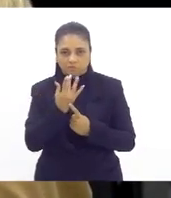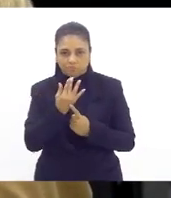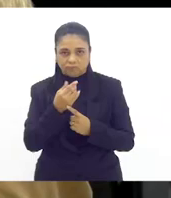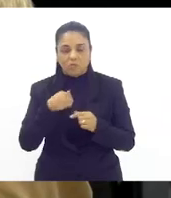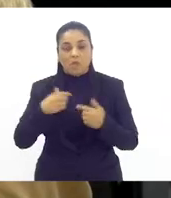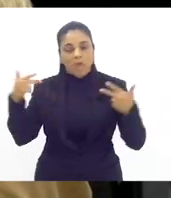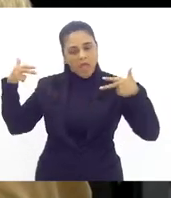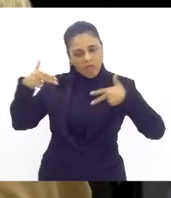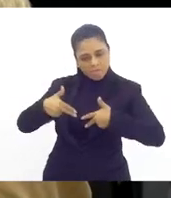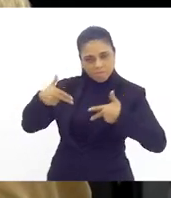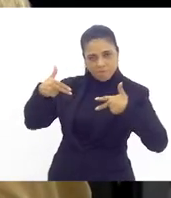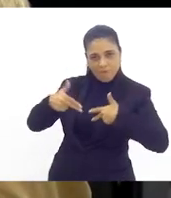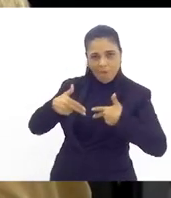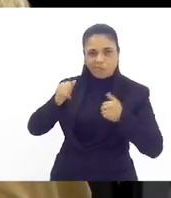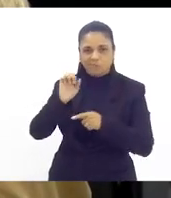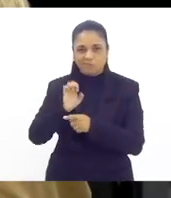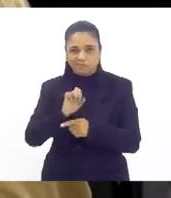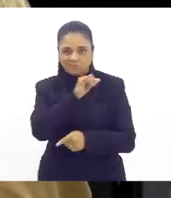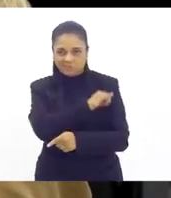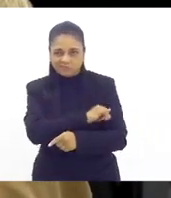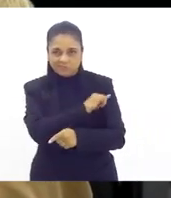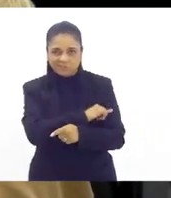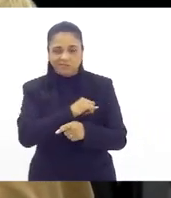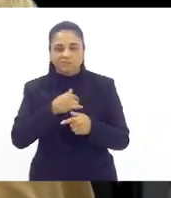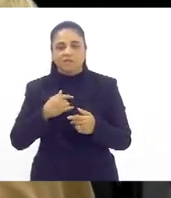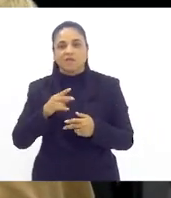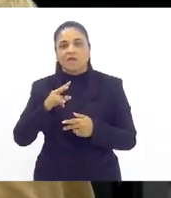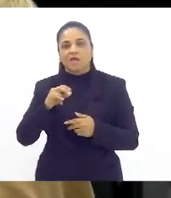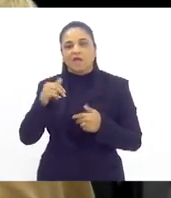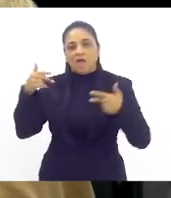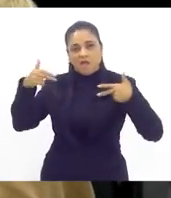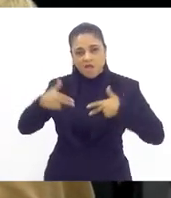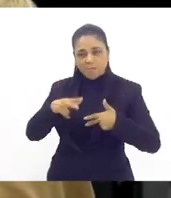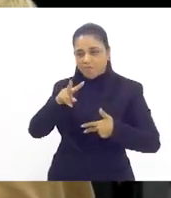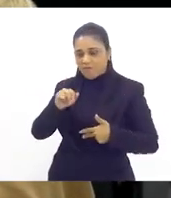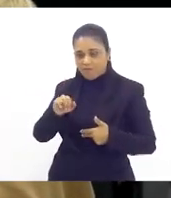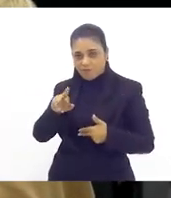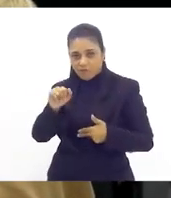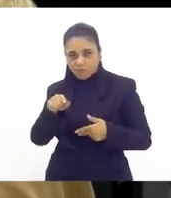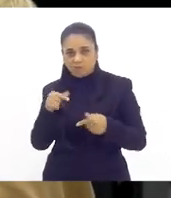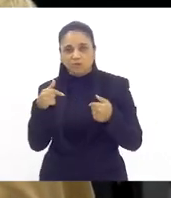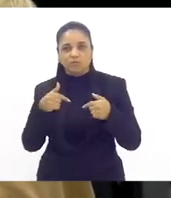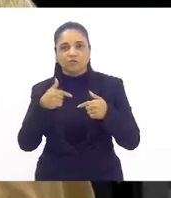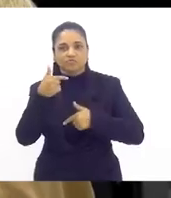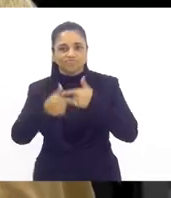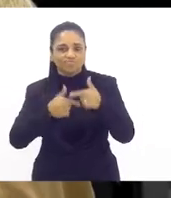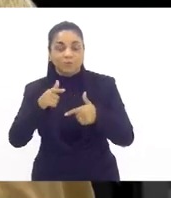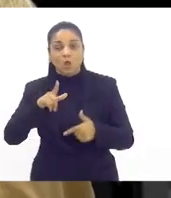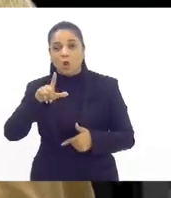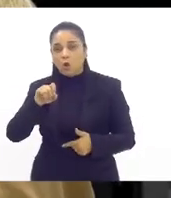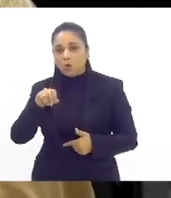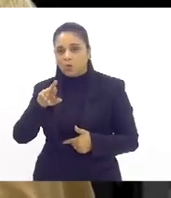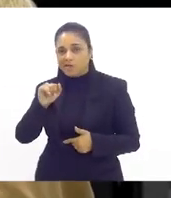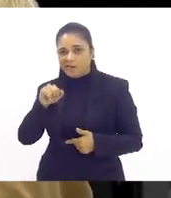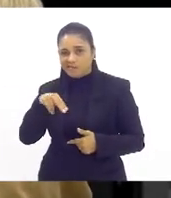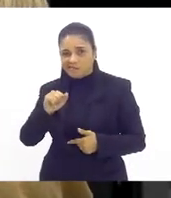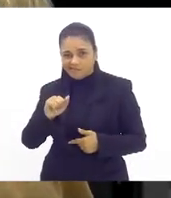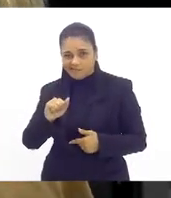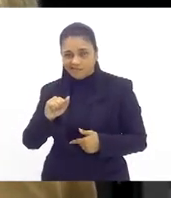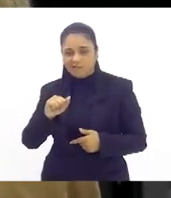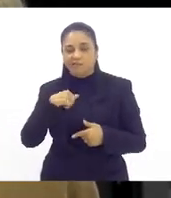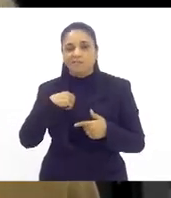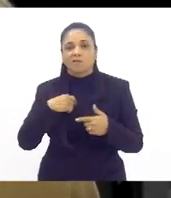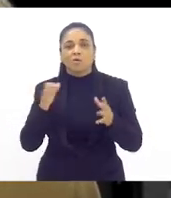Janeiro Happy vírus ritmo arte poesia conhecimento Itinerante a Lorena Vital o grupo